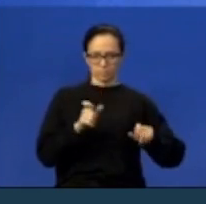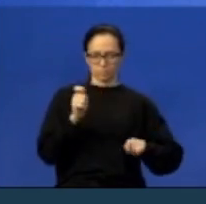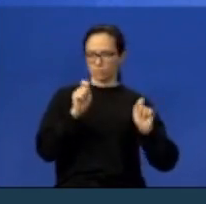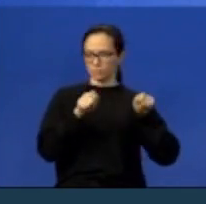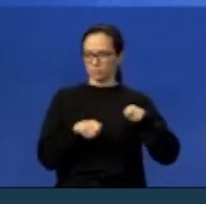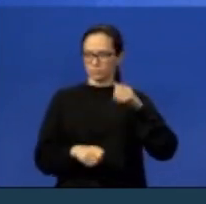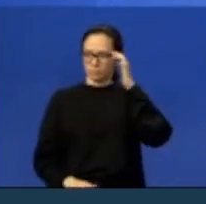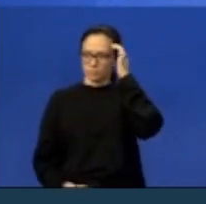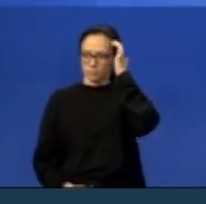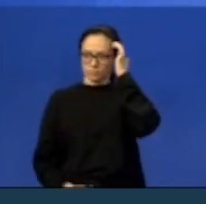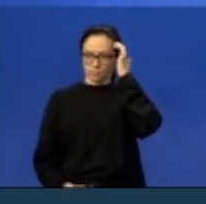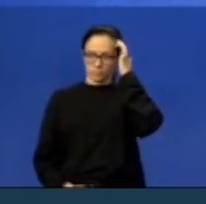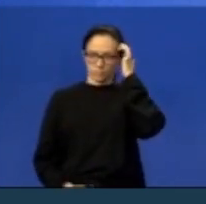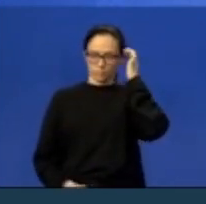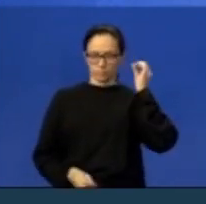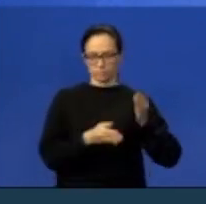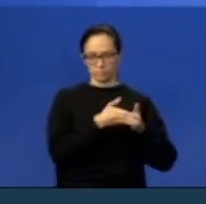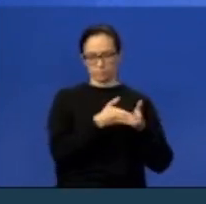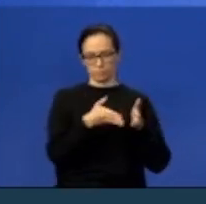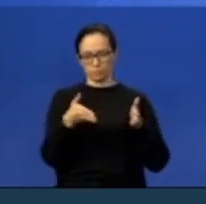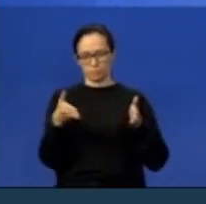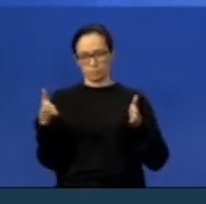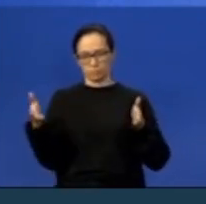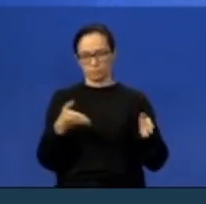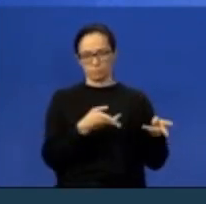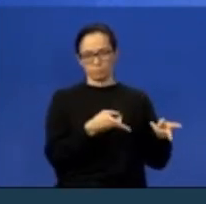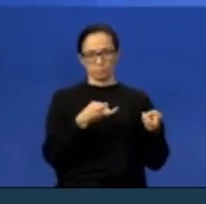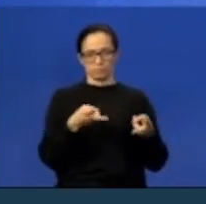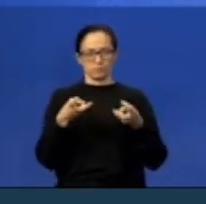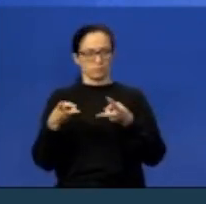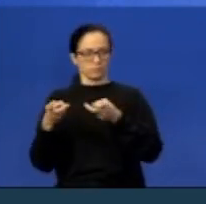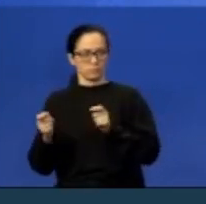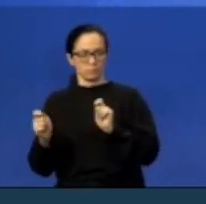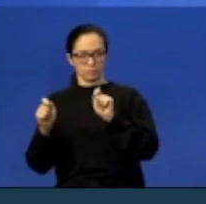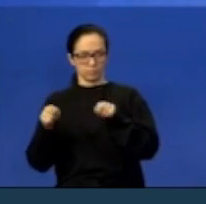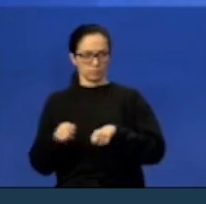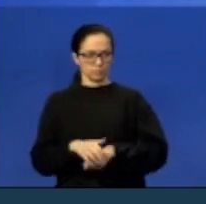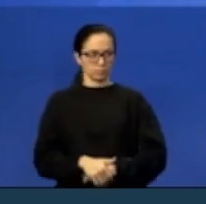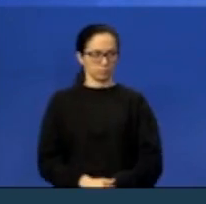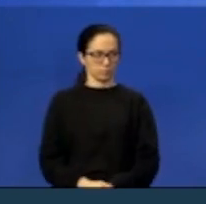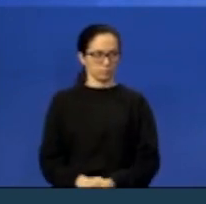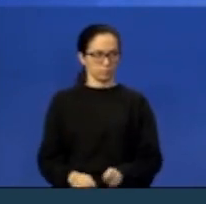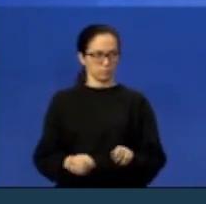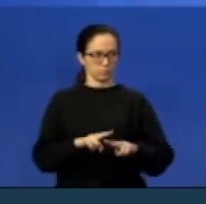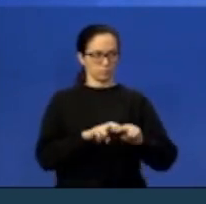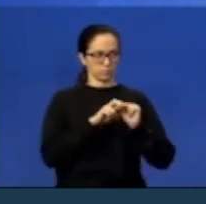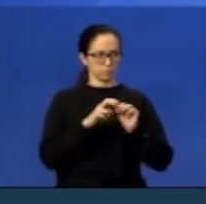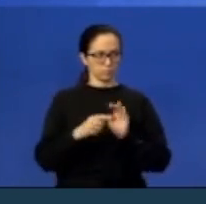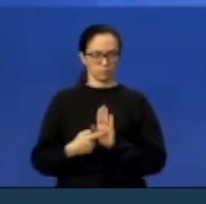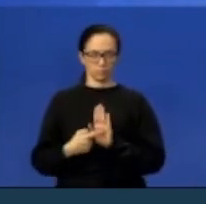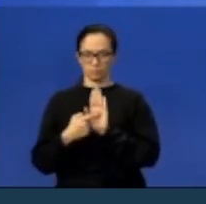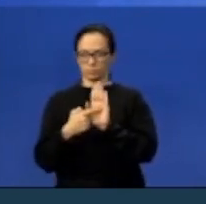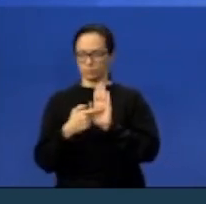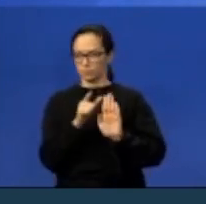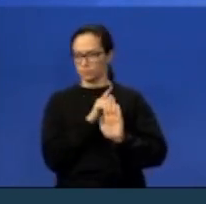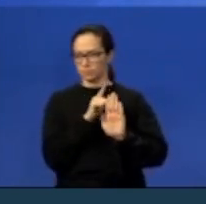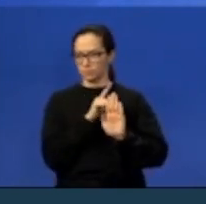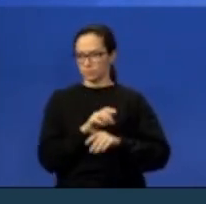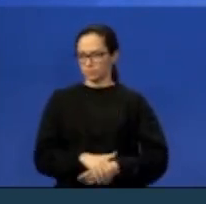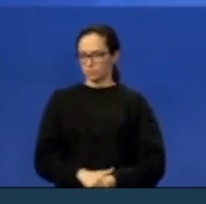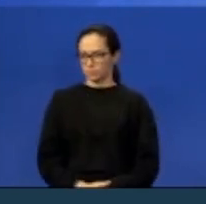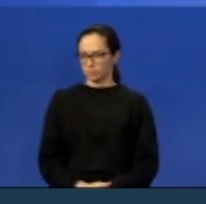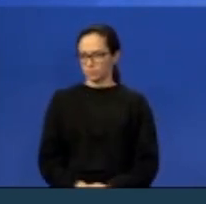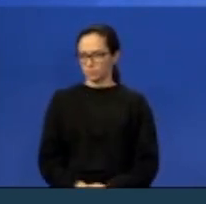através de secções, né, em diferentes planos. Então, aqui a gente vai avaliar nesse slide que